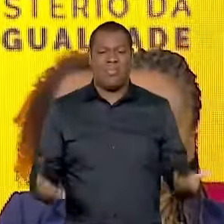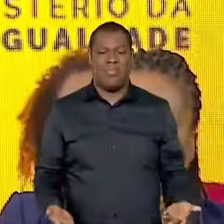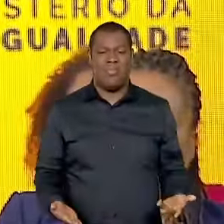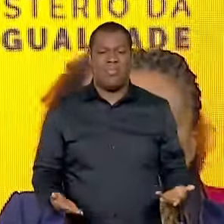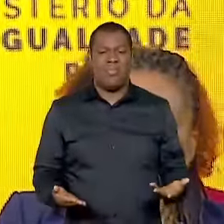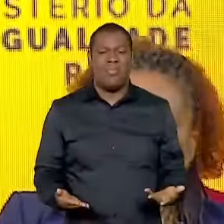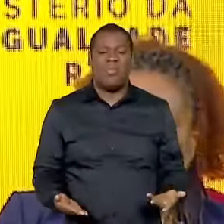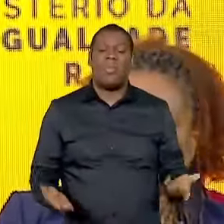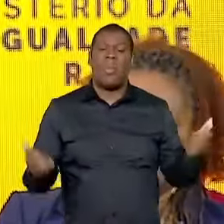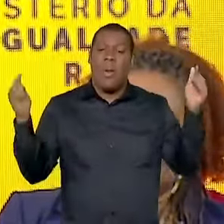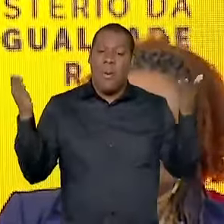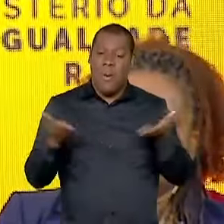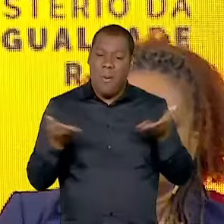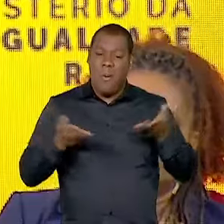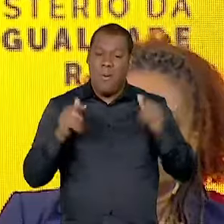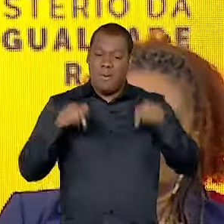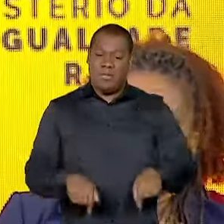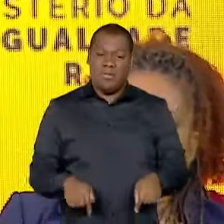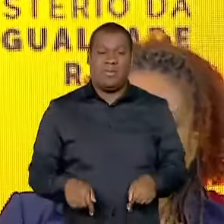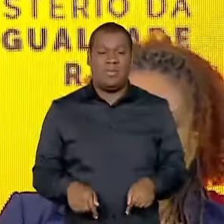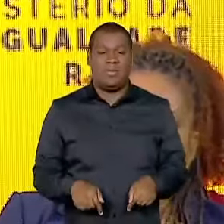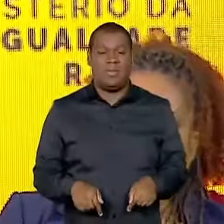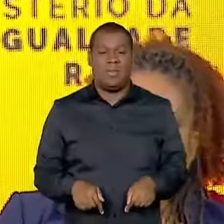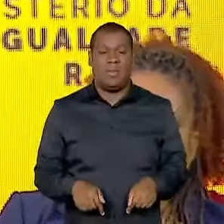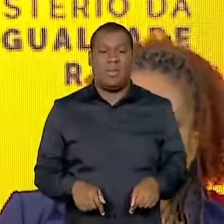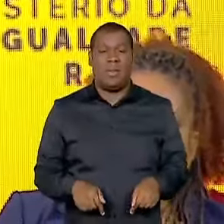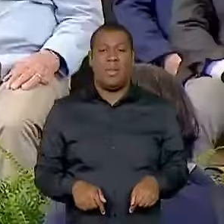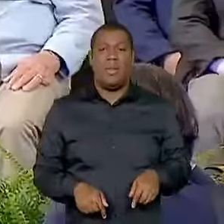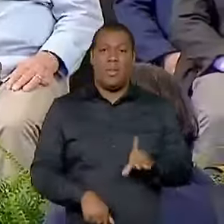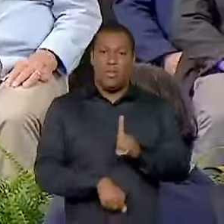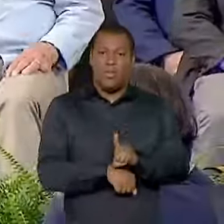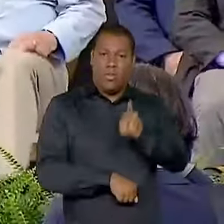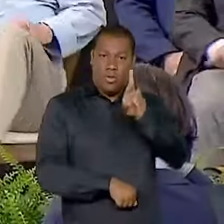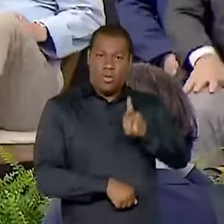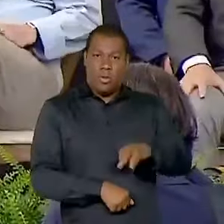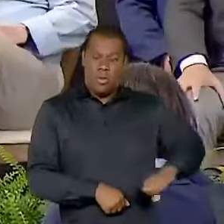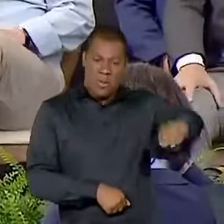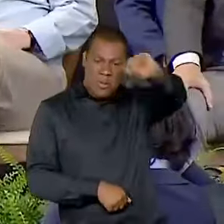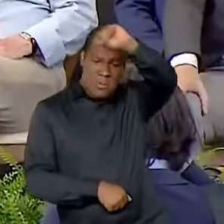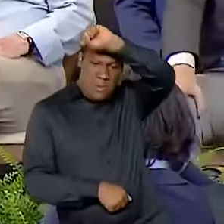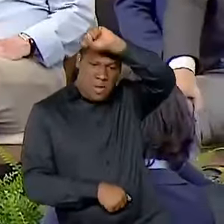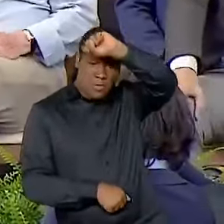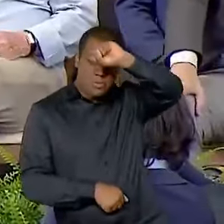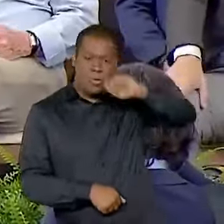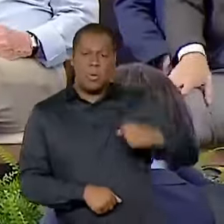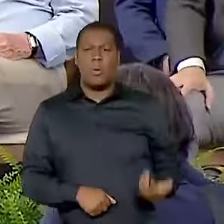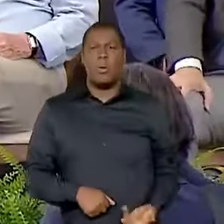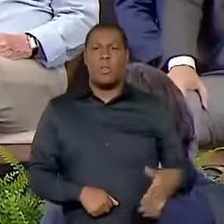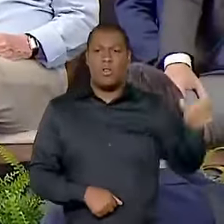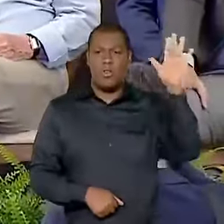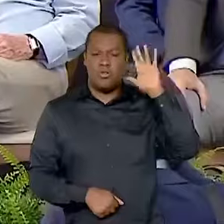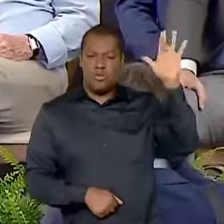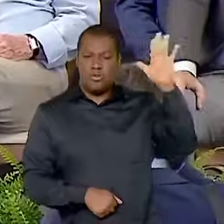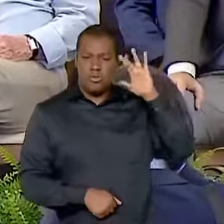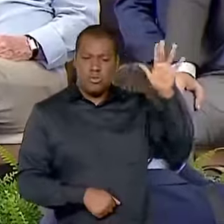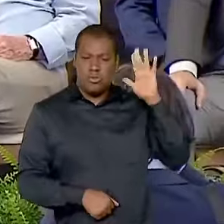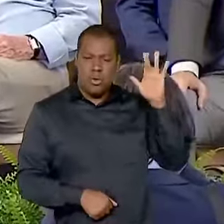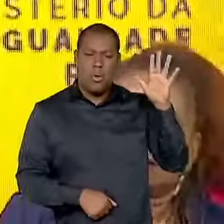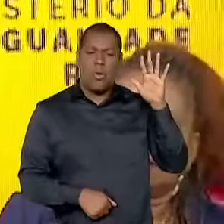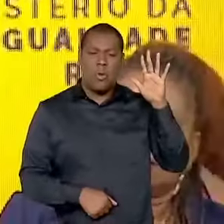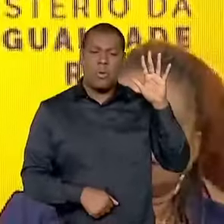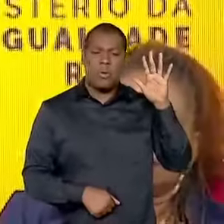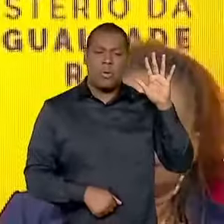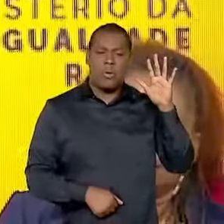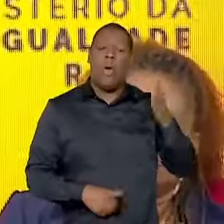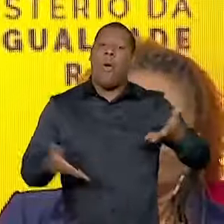fazendo parte desse momento, presidente. Dr. Martin Luther King, ele morreu com esse sonho, e esse sonho,